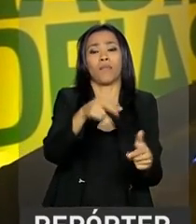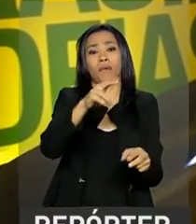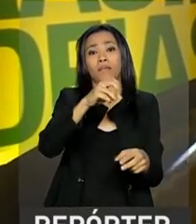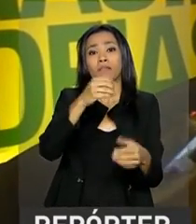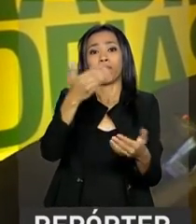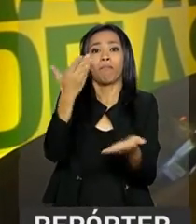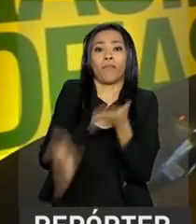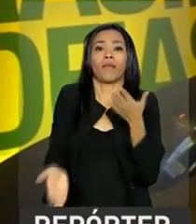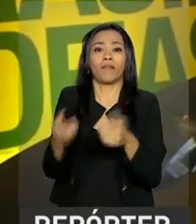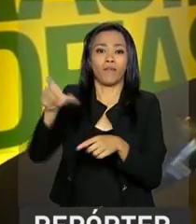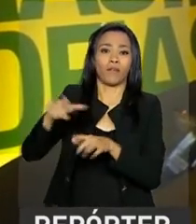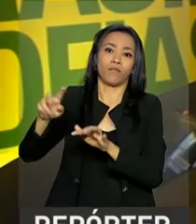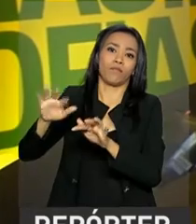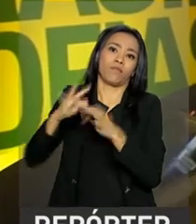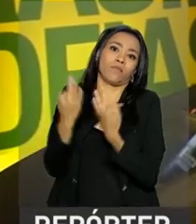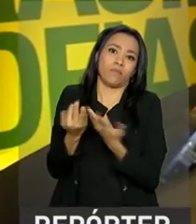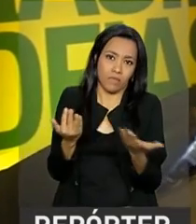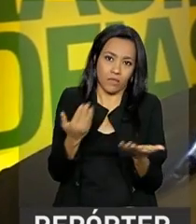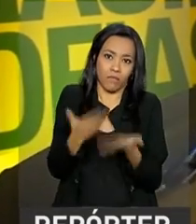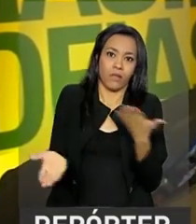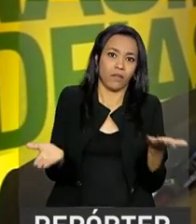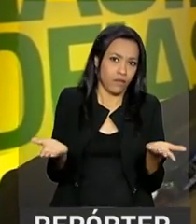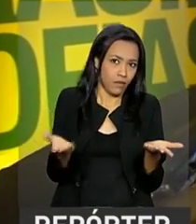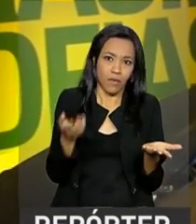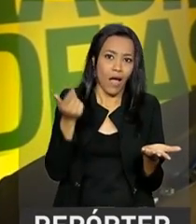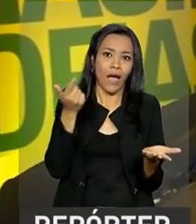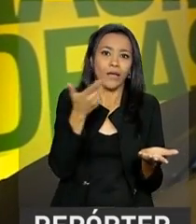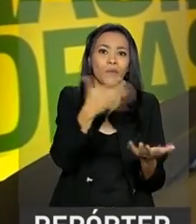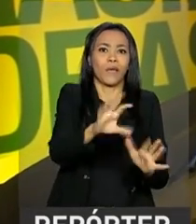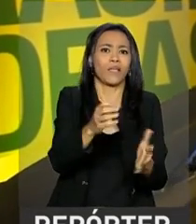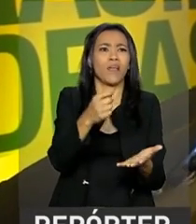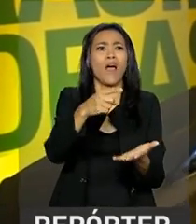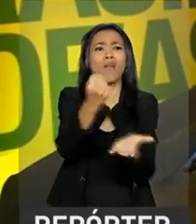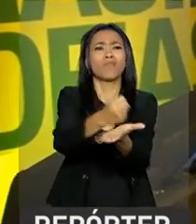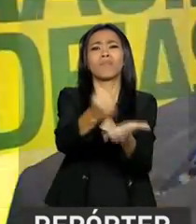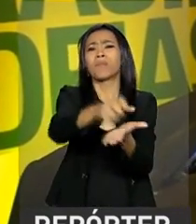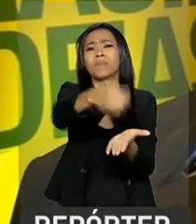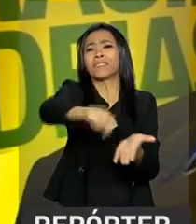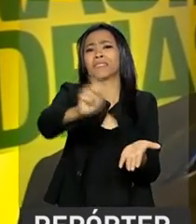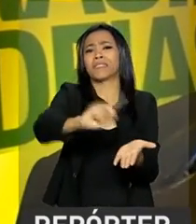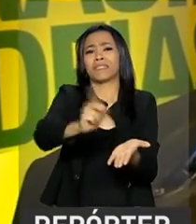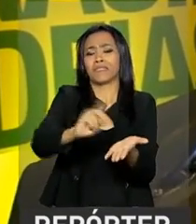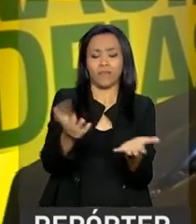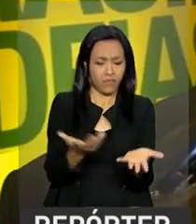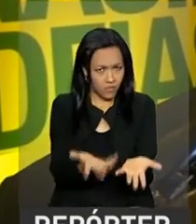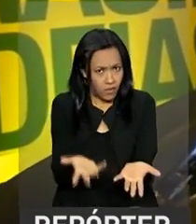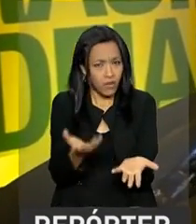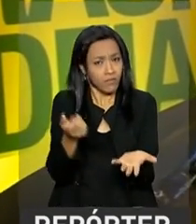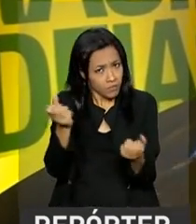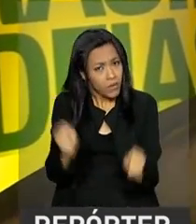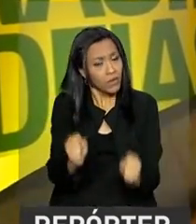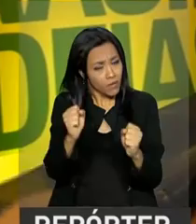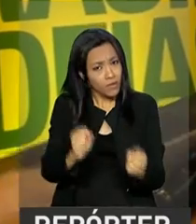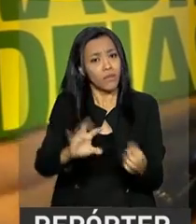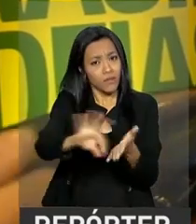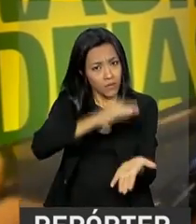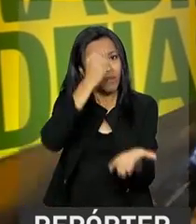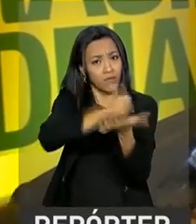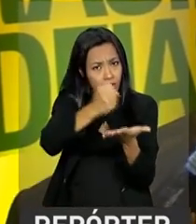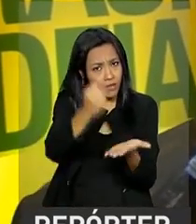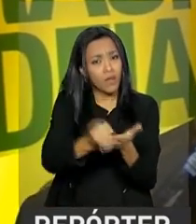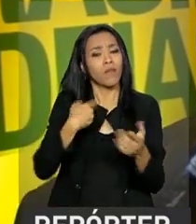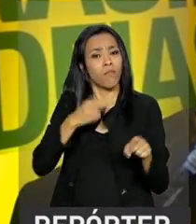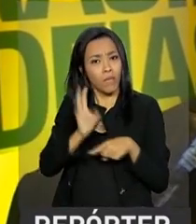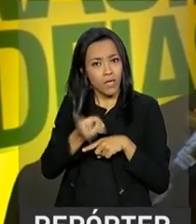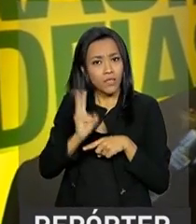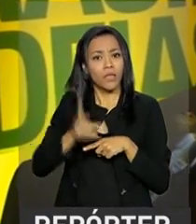arrumar um emprego. Então, se arruma um emprego, não querem assinar carteira. Então, nós estamos dizendo, pode assinar a carteira, nós vamos manter o